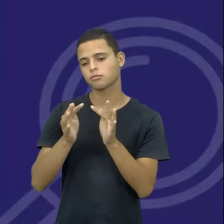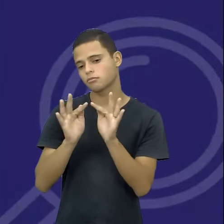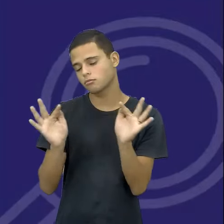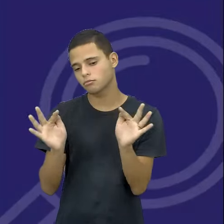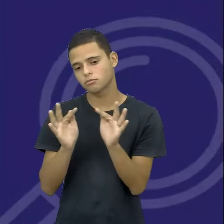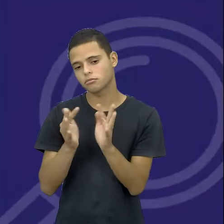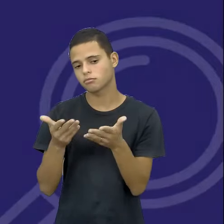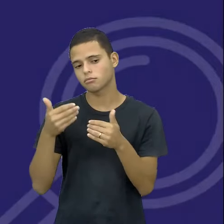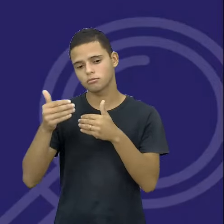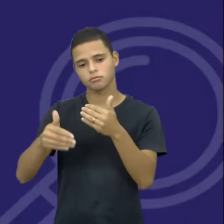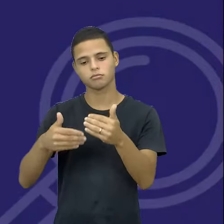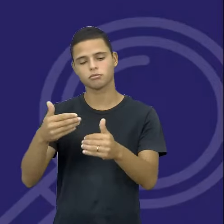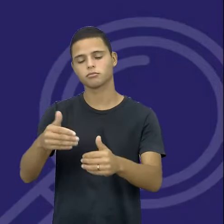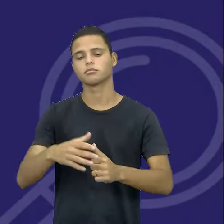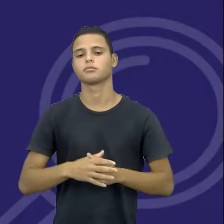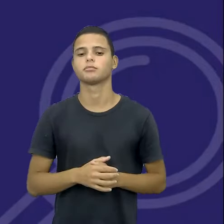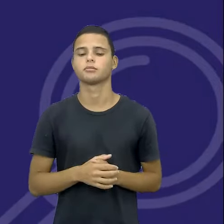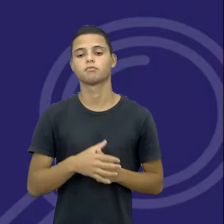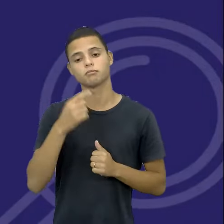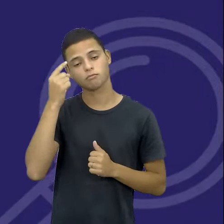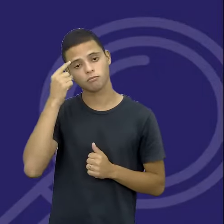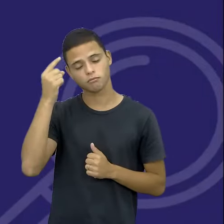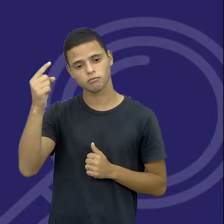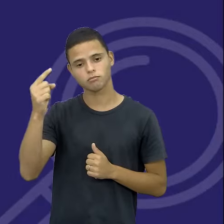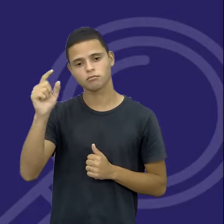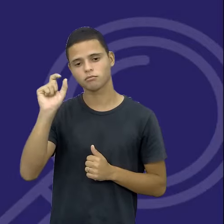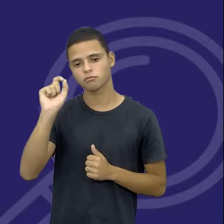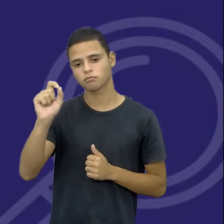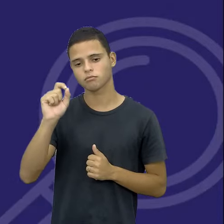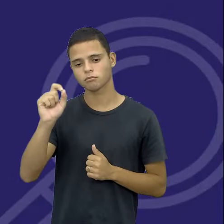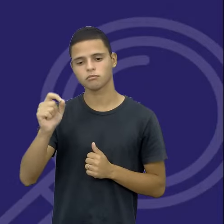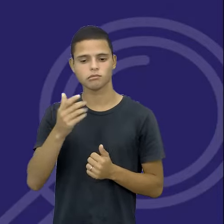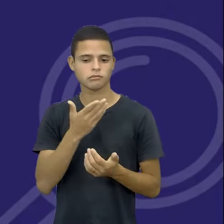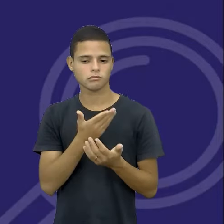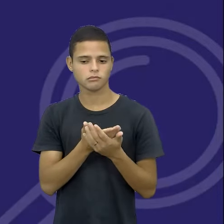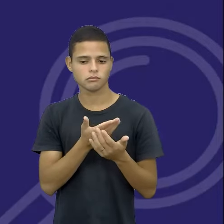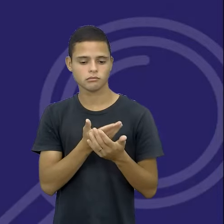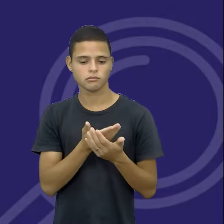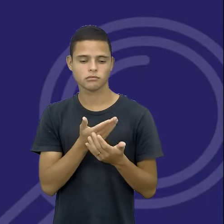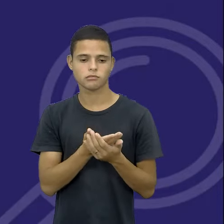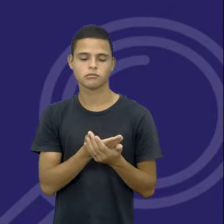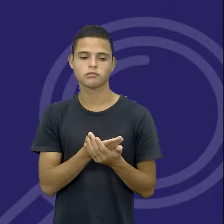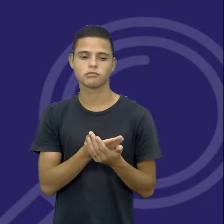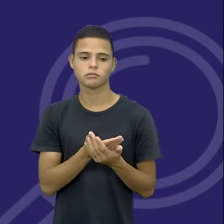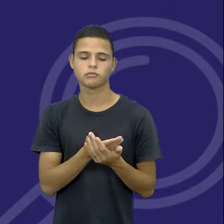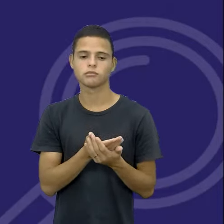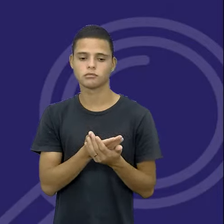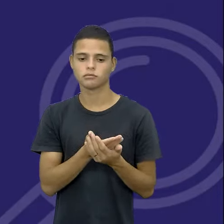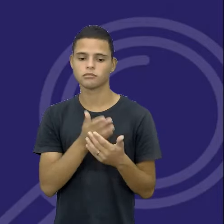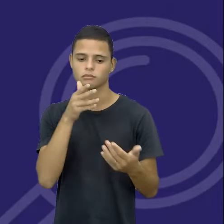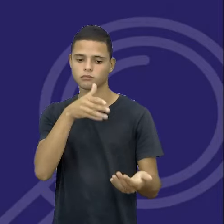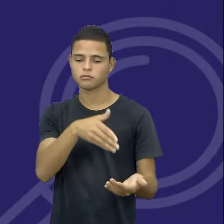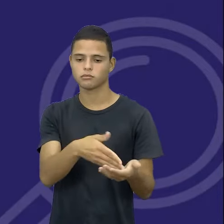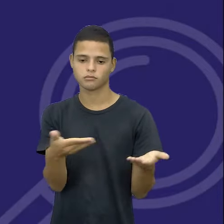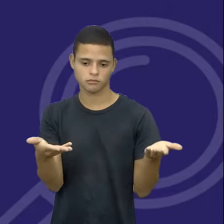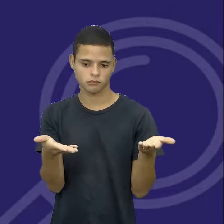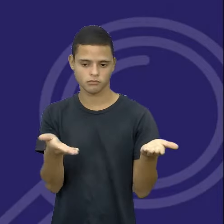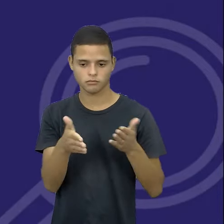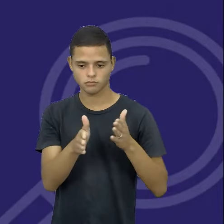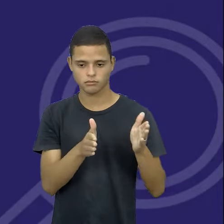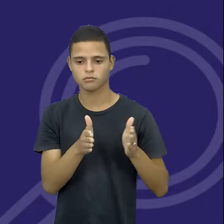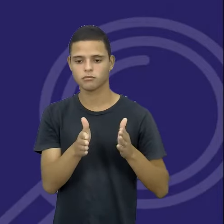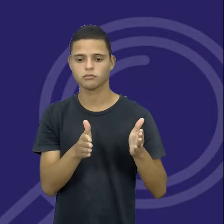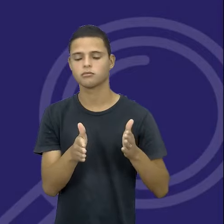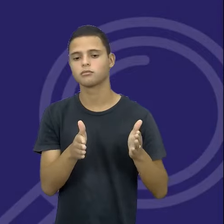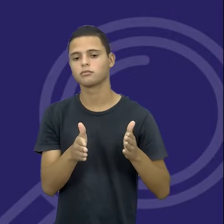ou procedimento, tá? Pensando que os estudantes, né, até chegar a esse momento que é